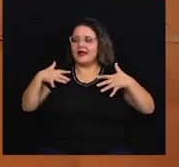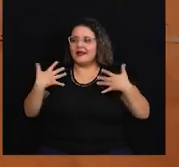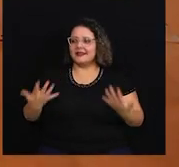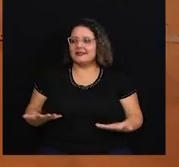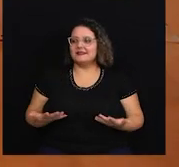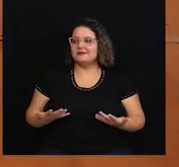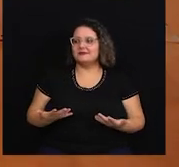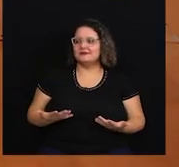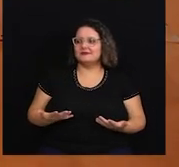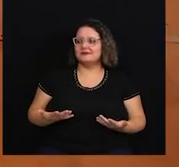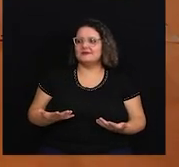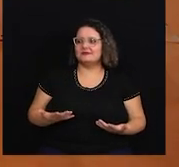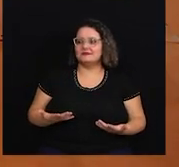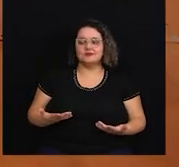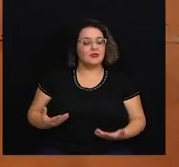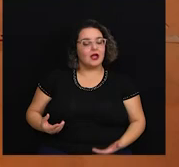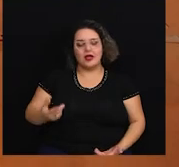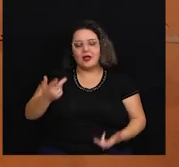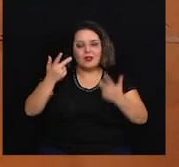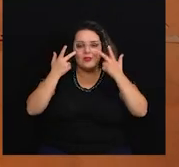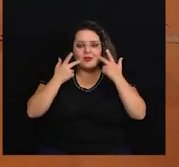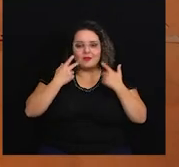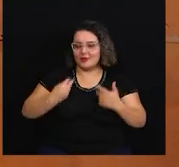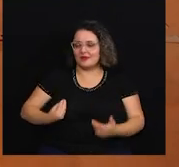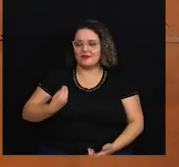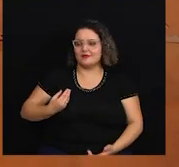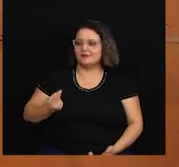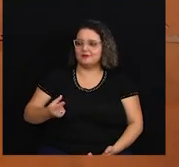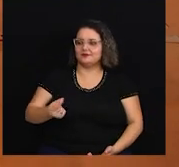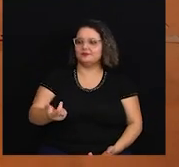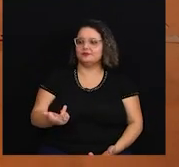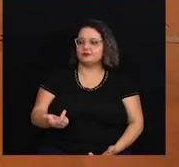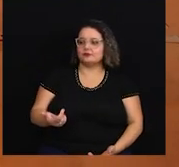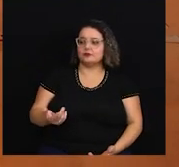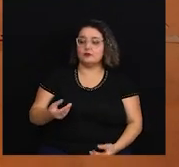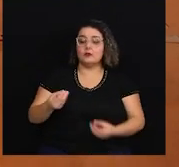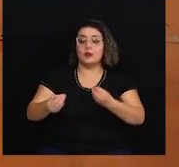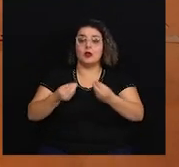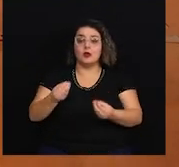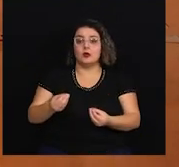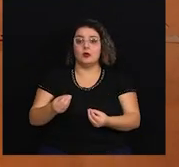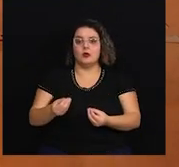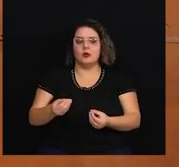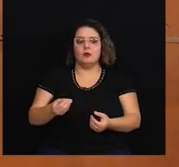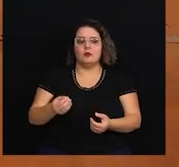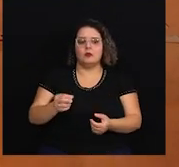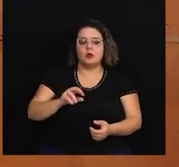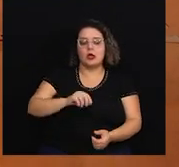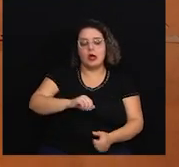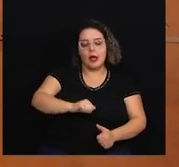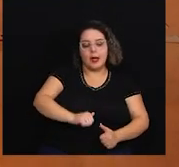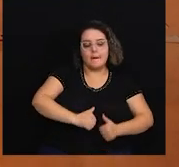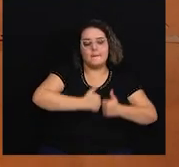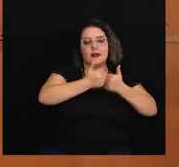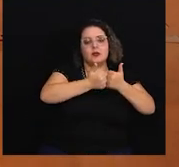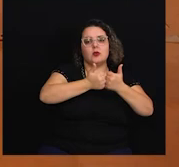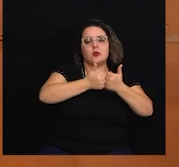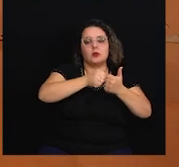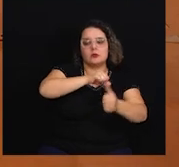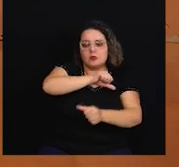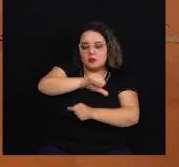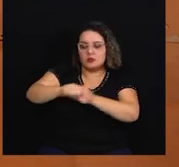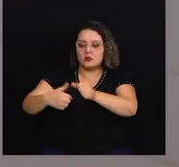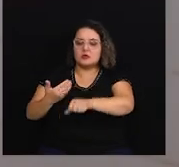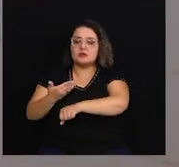é dura vez mais de faz parte da vida da gente como a transição da sua recuperação para ser treinador